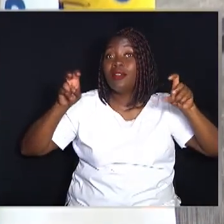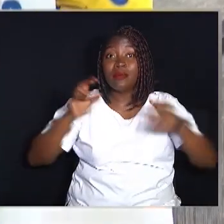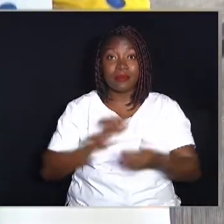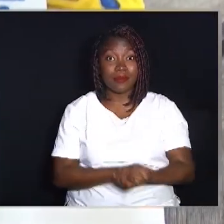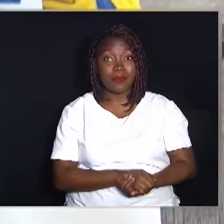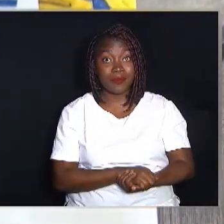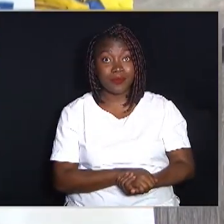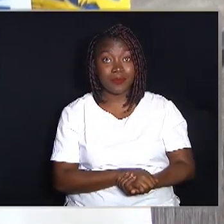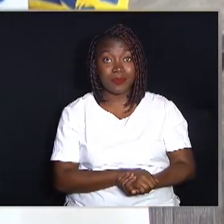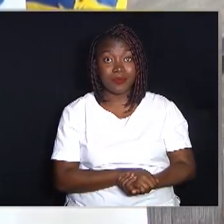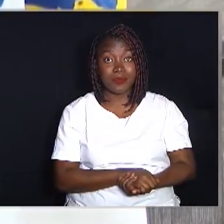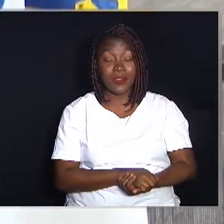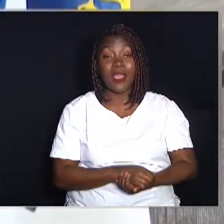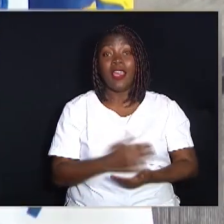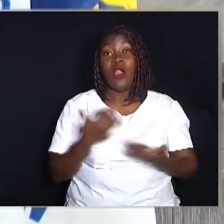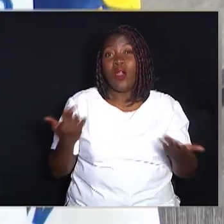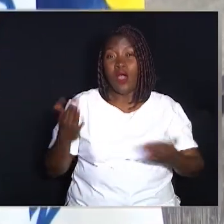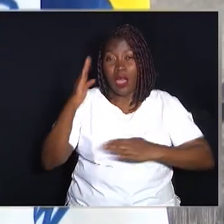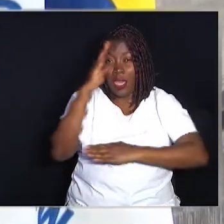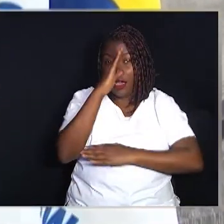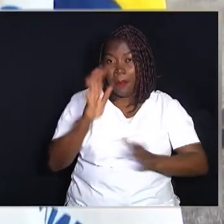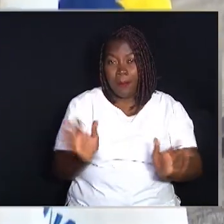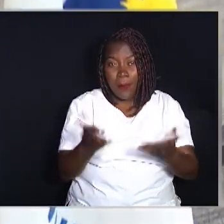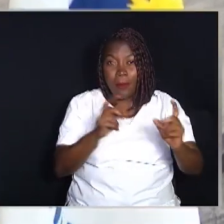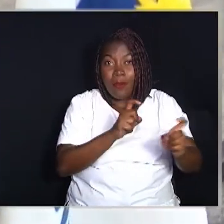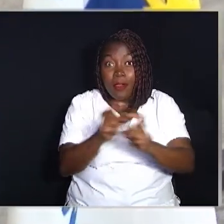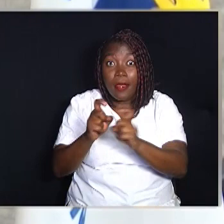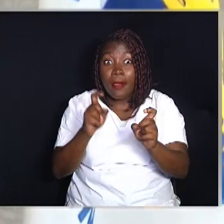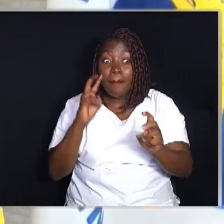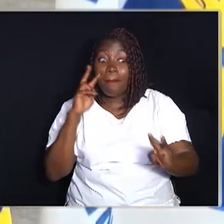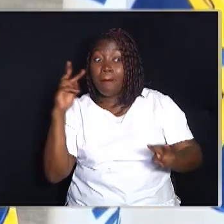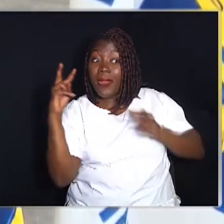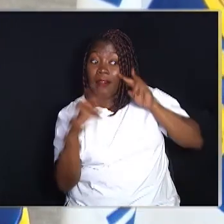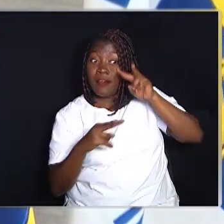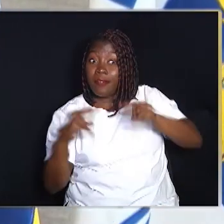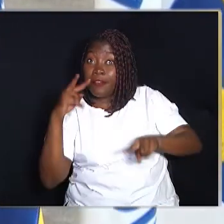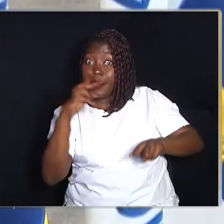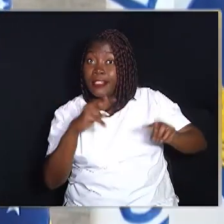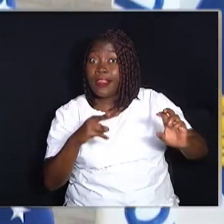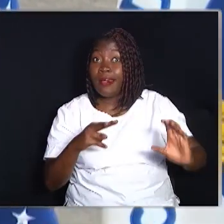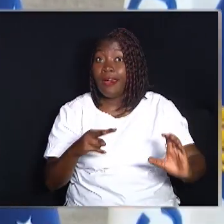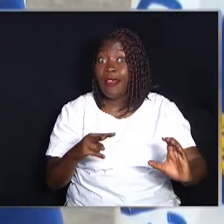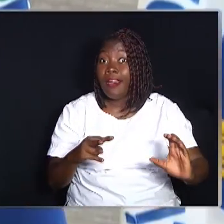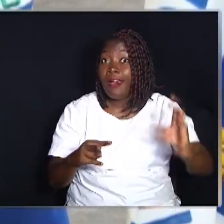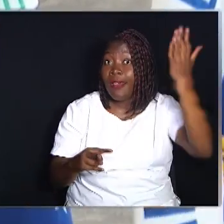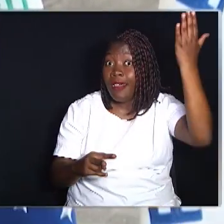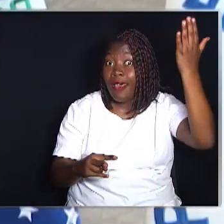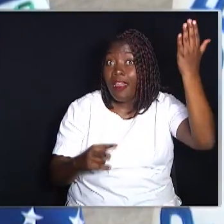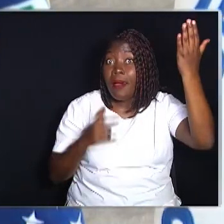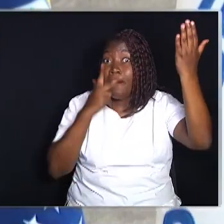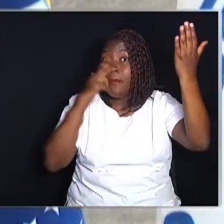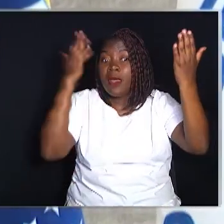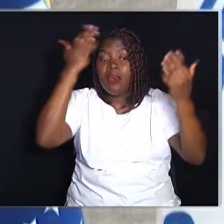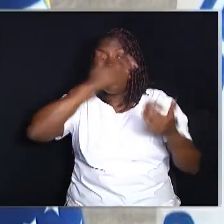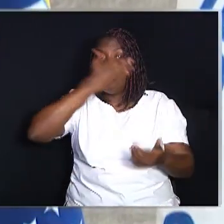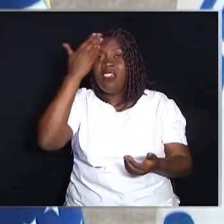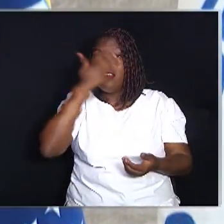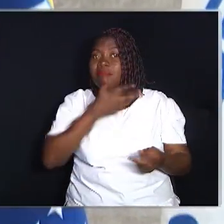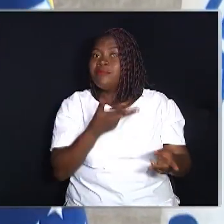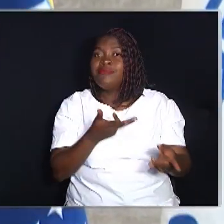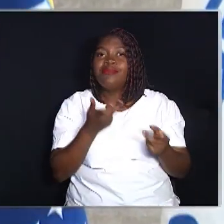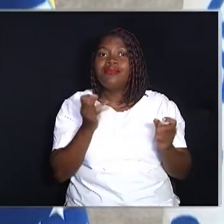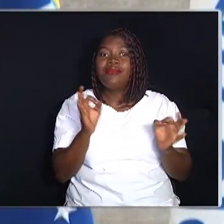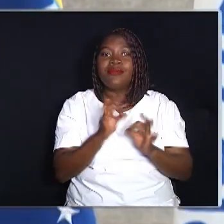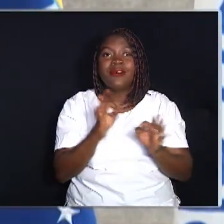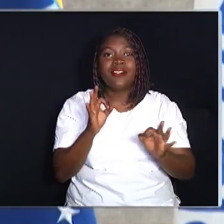esse debate, é para dar visibilidade para um fenômeno que às vezes não está sendo visto, percebido pela sociedade, e